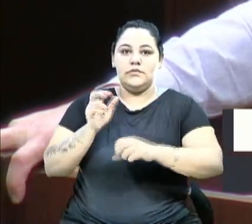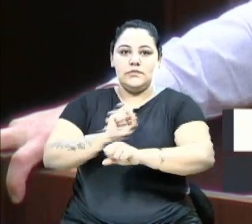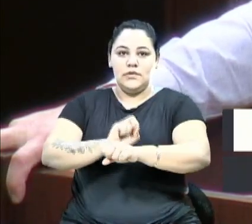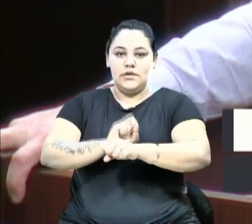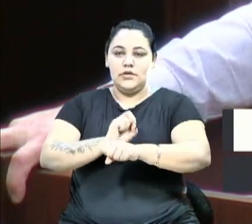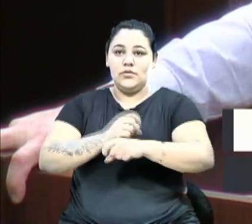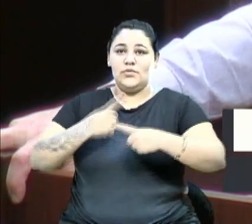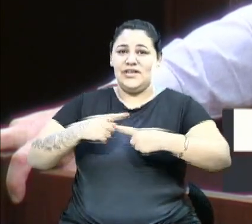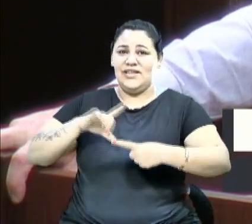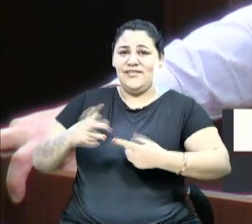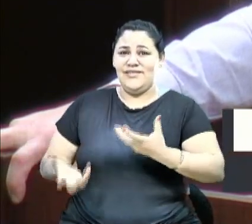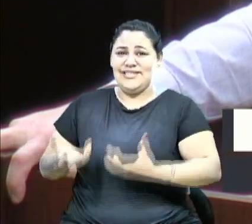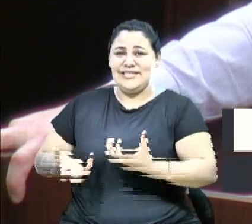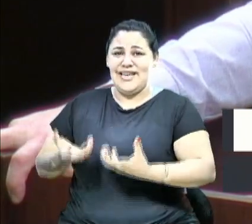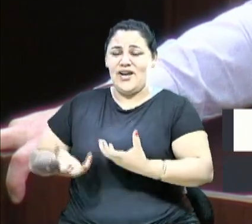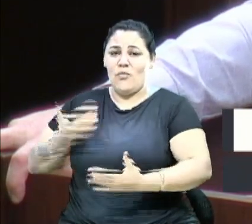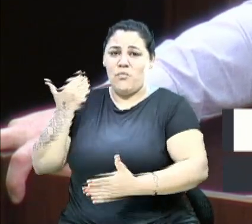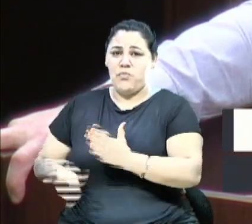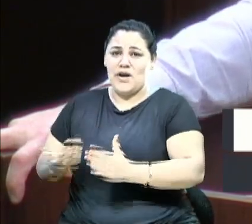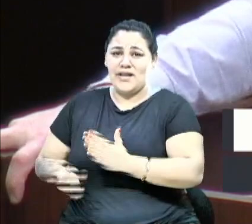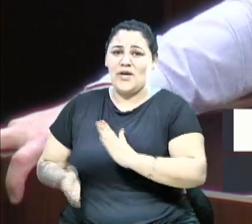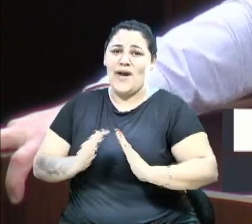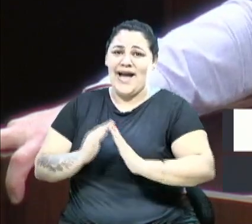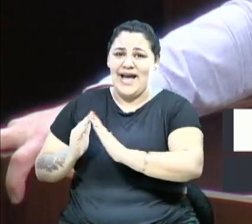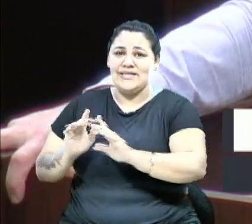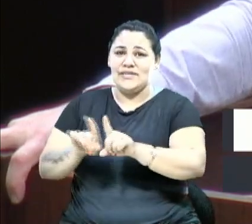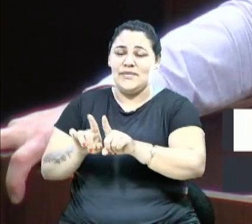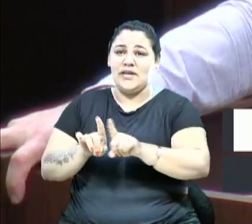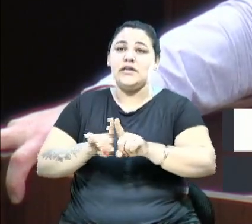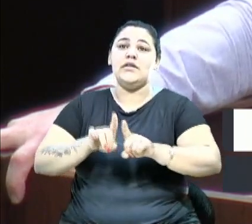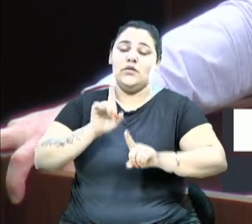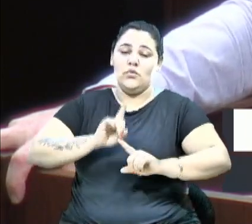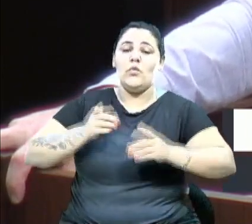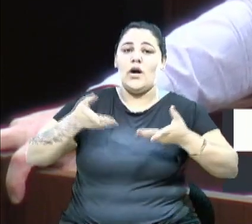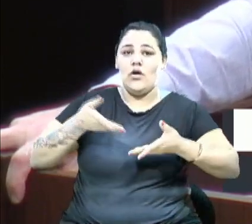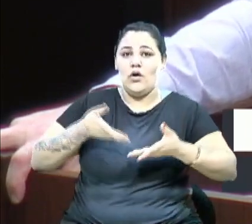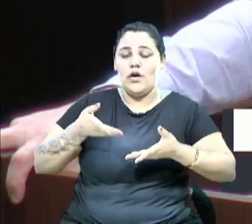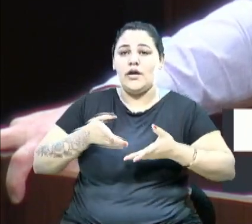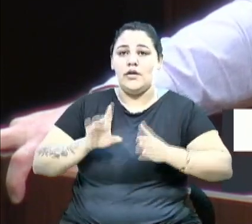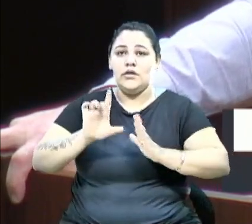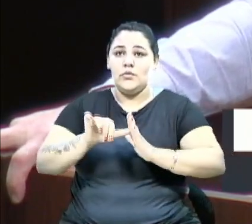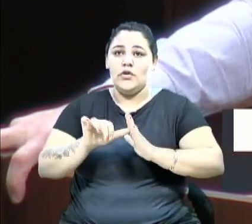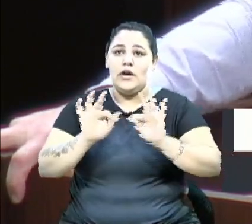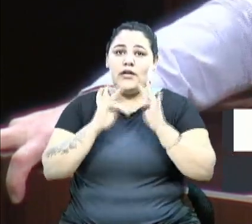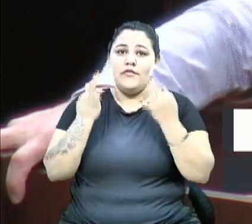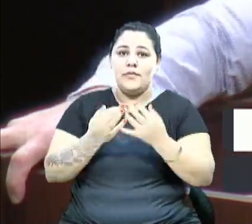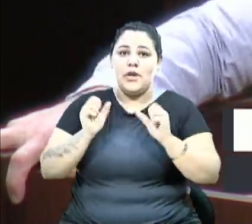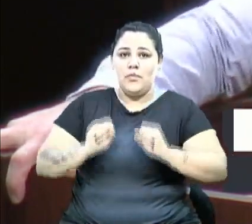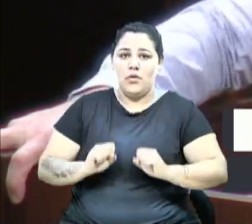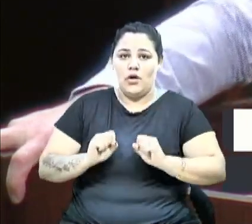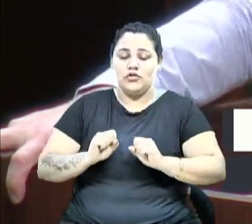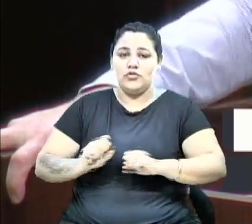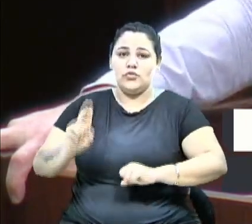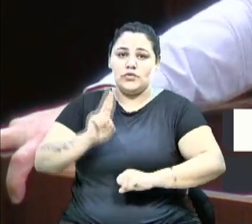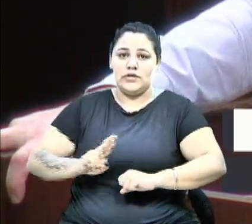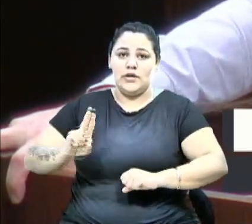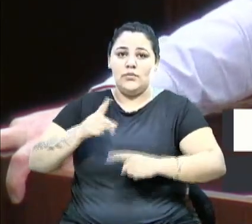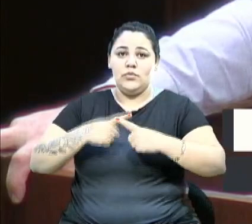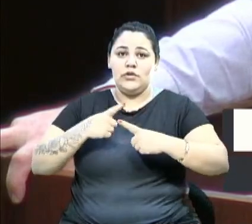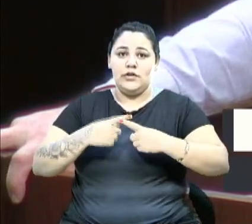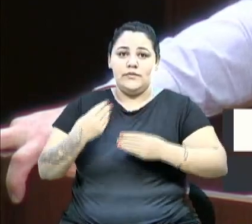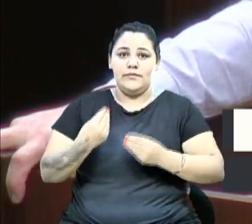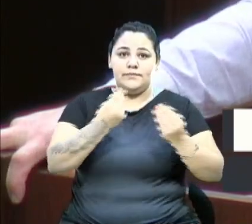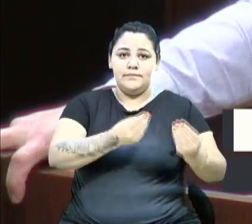interdição da Defesa Civil. Então, são casas que logo estarão à disposição do município. Então, esse programa